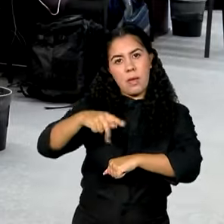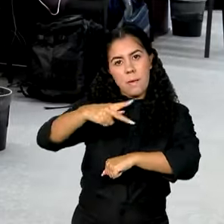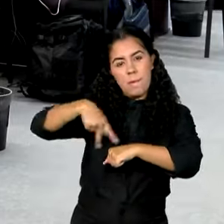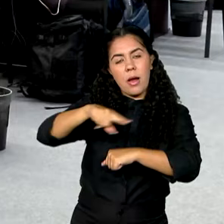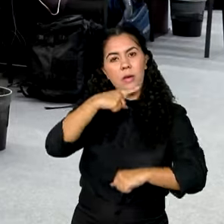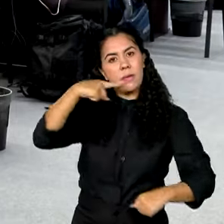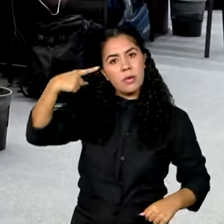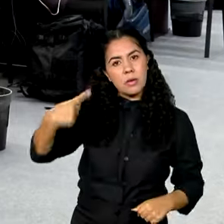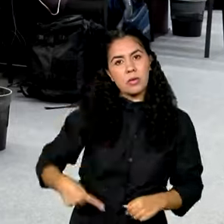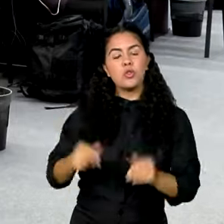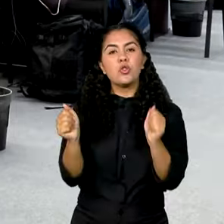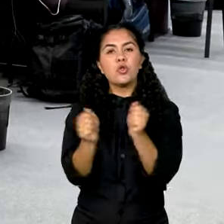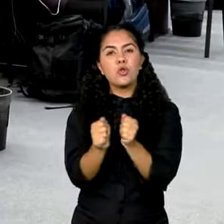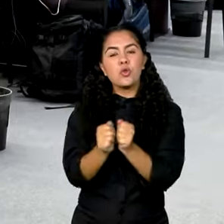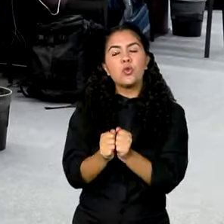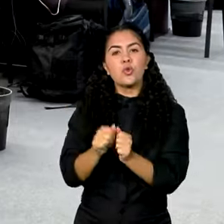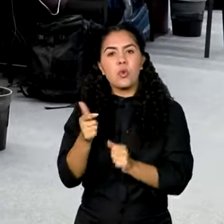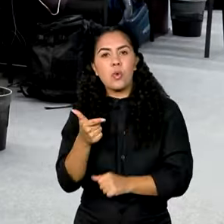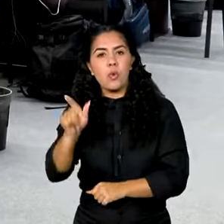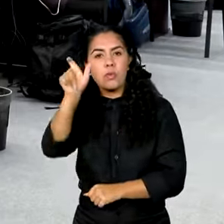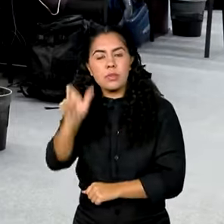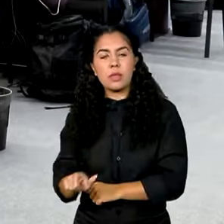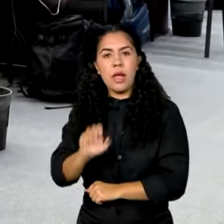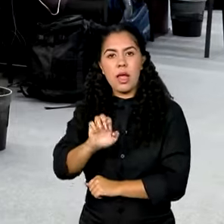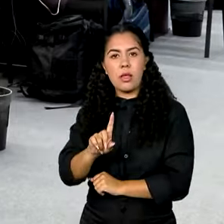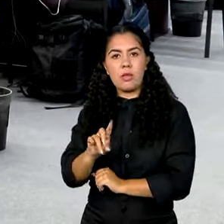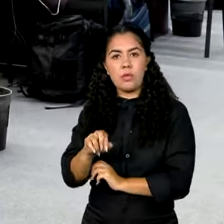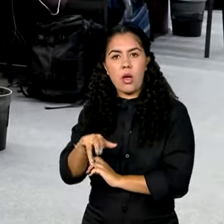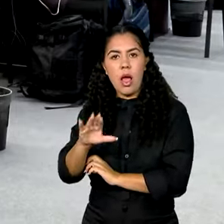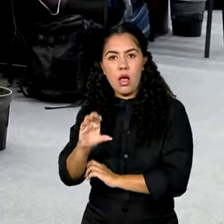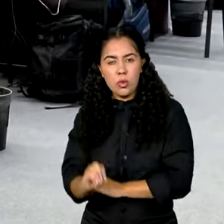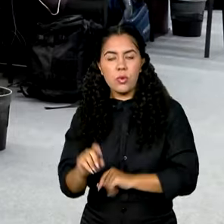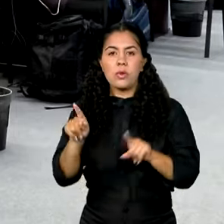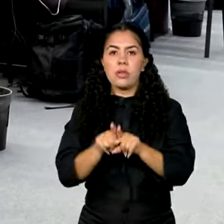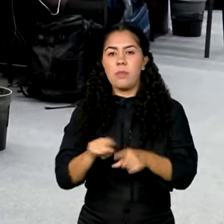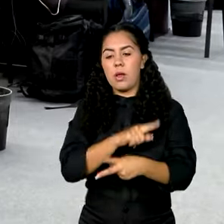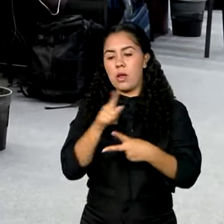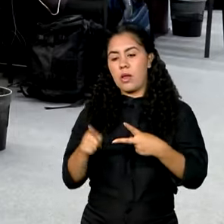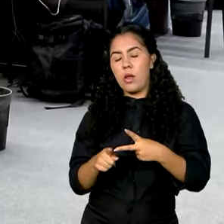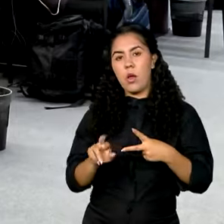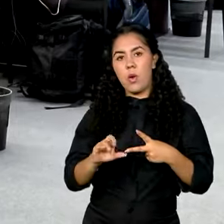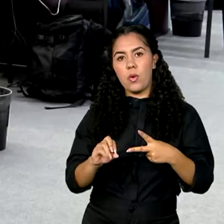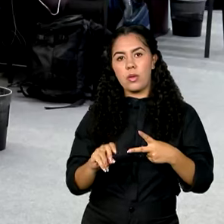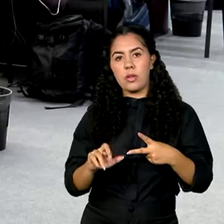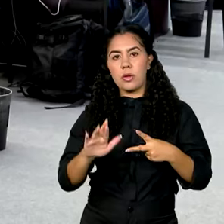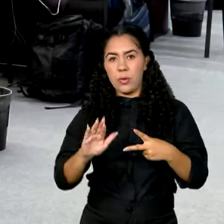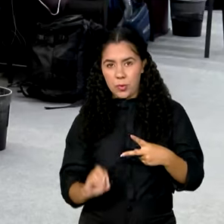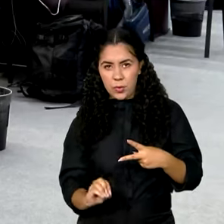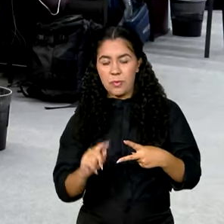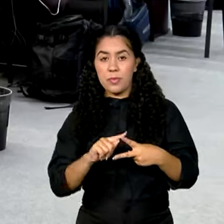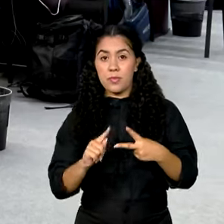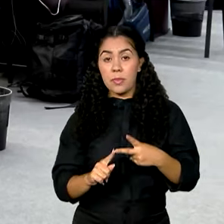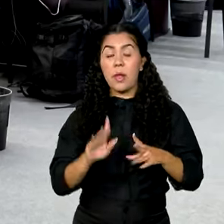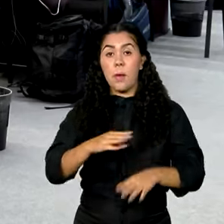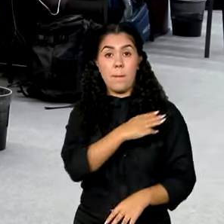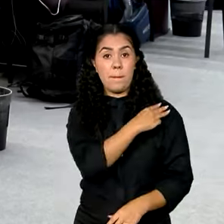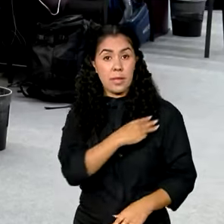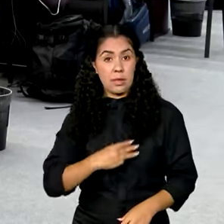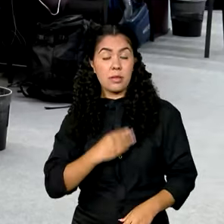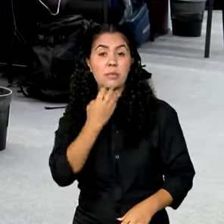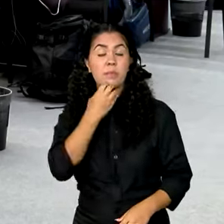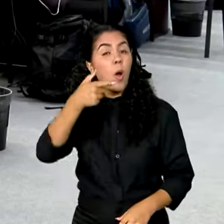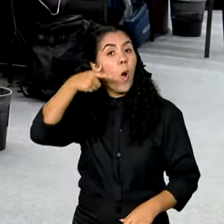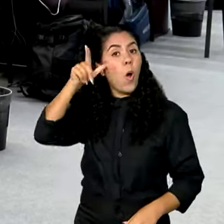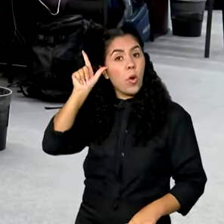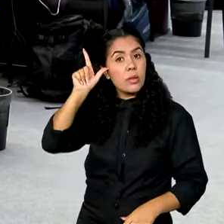embaixador Eduardo Saboia, e o embaixador do Brasil em Moscou, Rodrigo Baena Soares. O ministro Mauro Vieira também participou